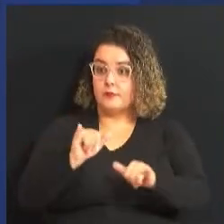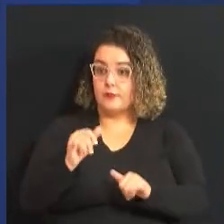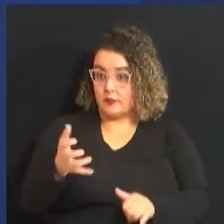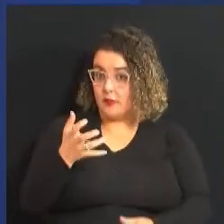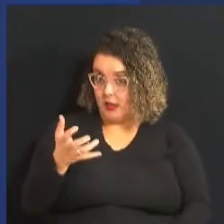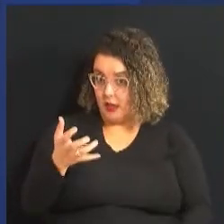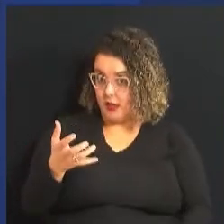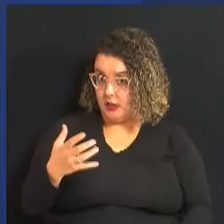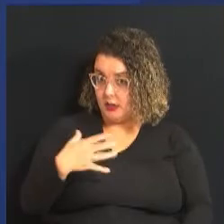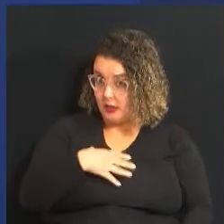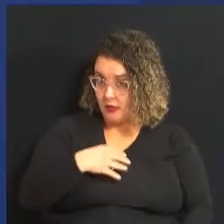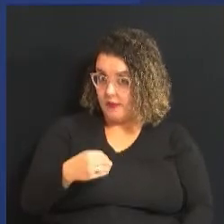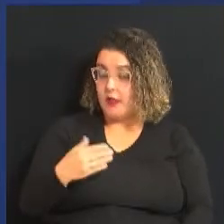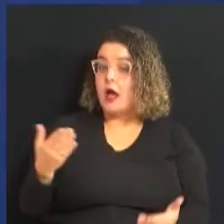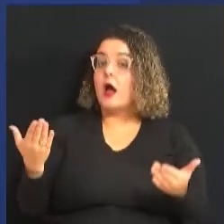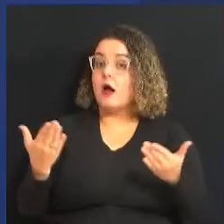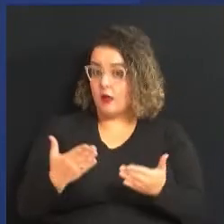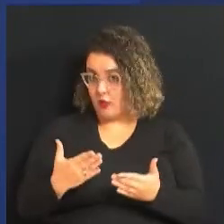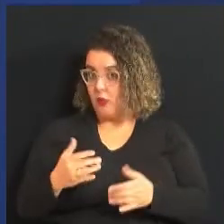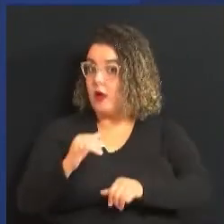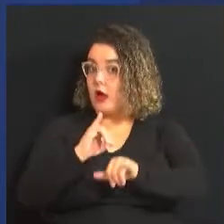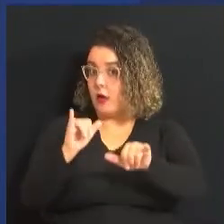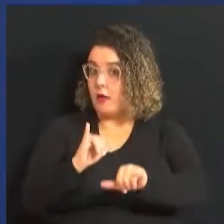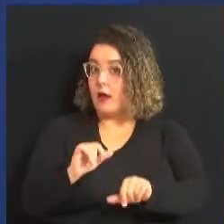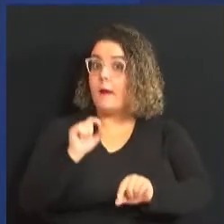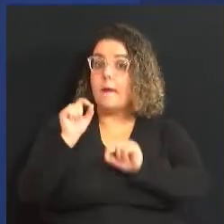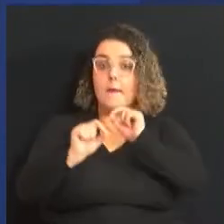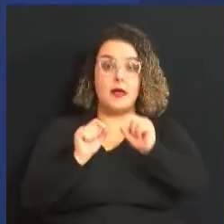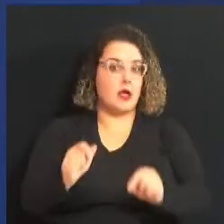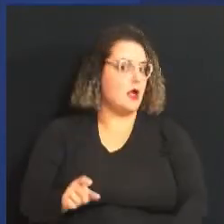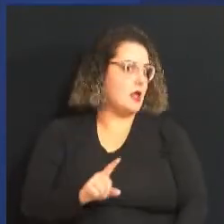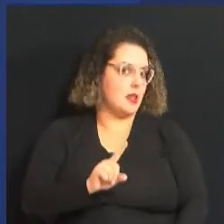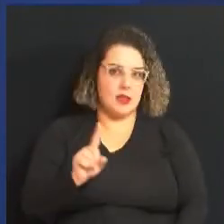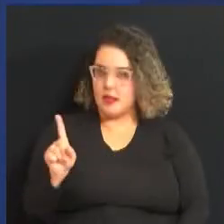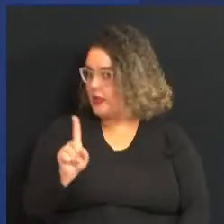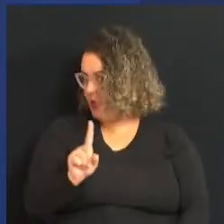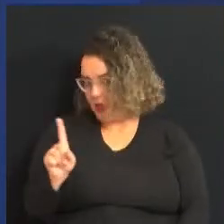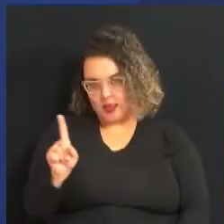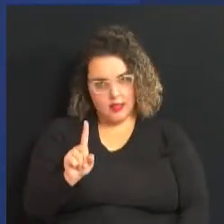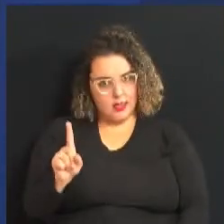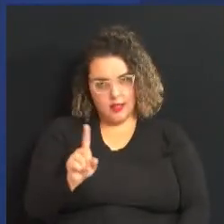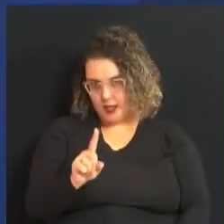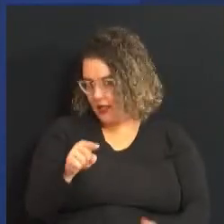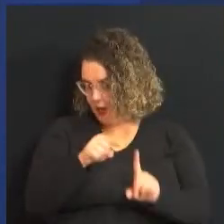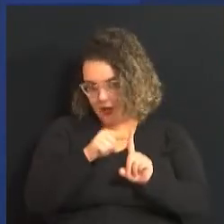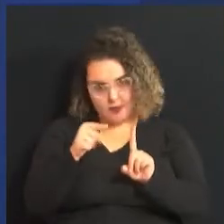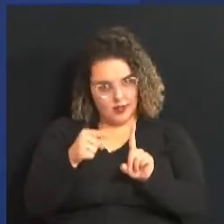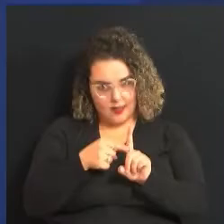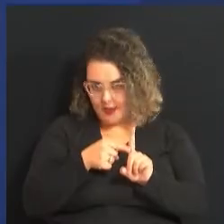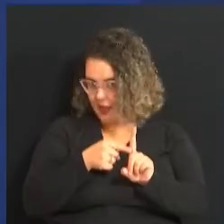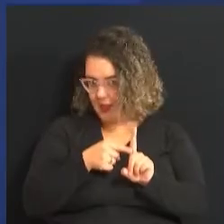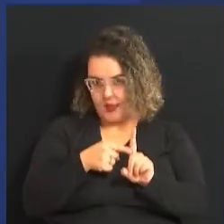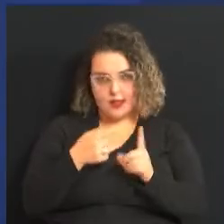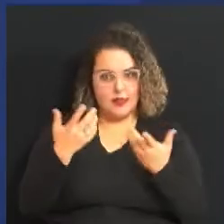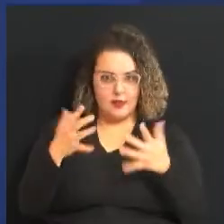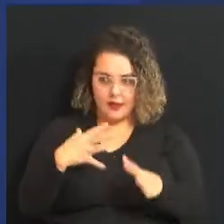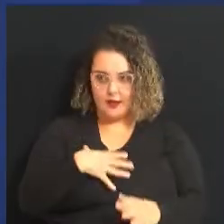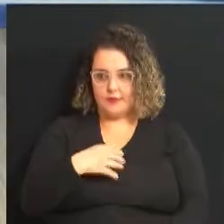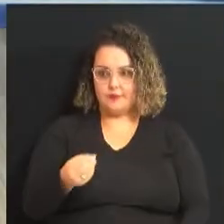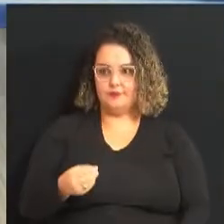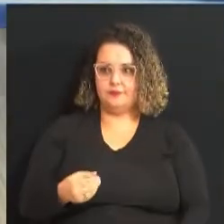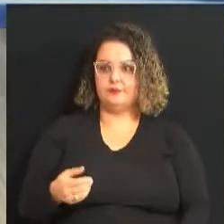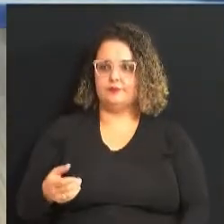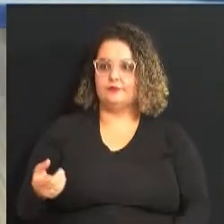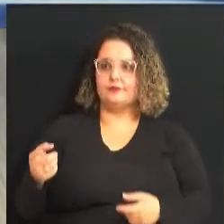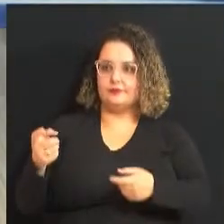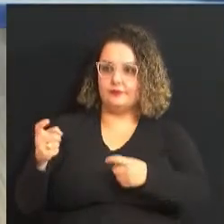filho e agora o recado é para quem não quer ter filho. Por isso, a gente convidou, olha só, a médica que está aqui na